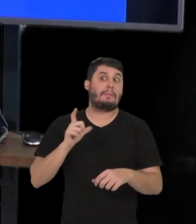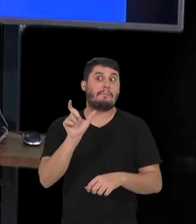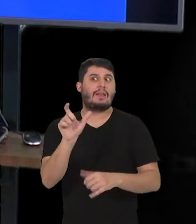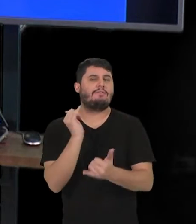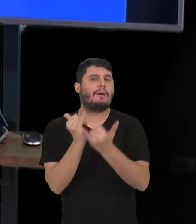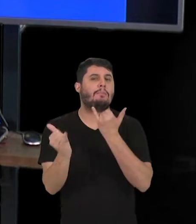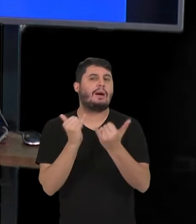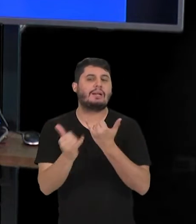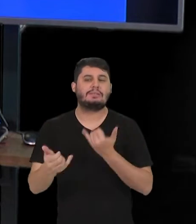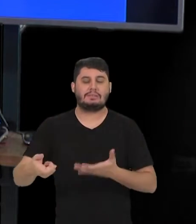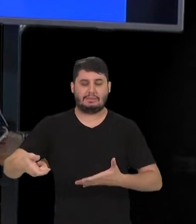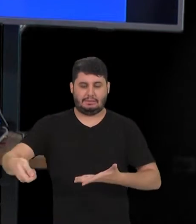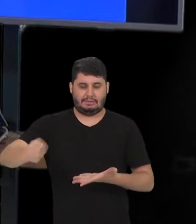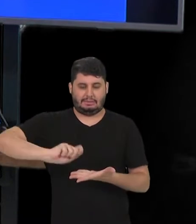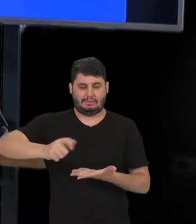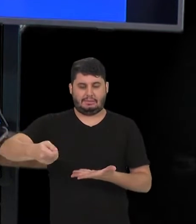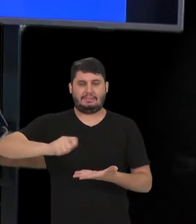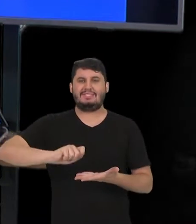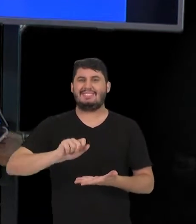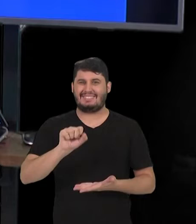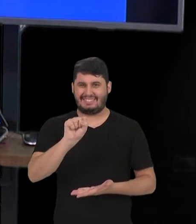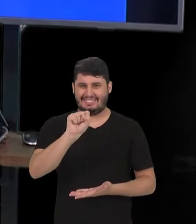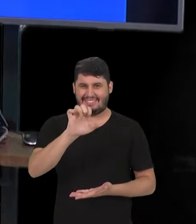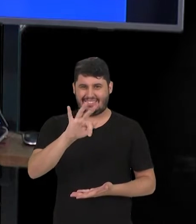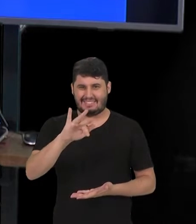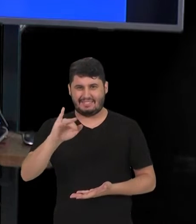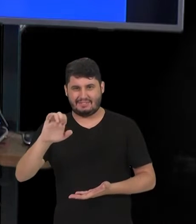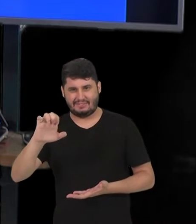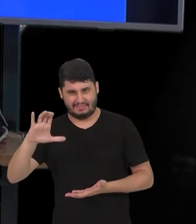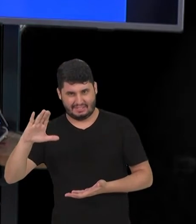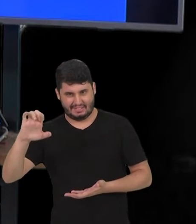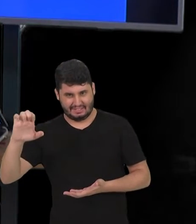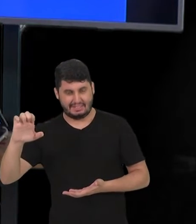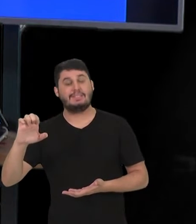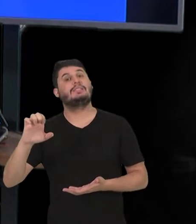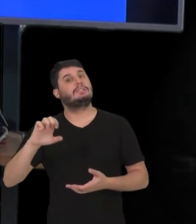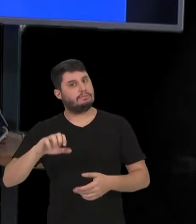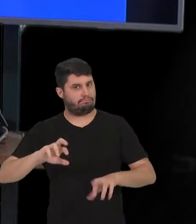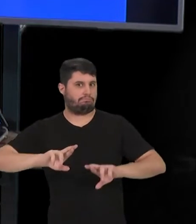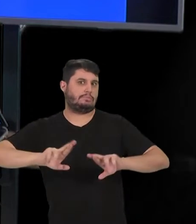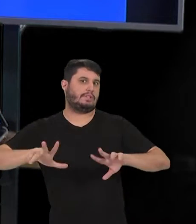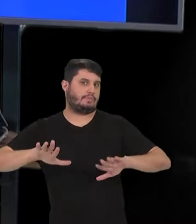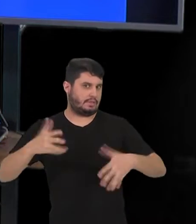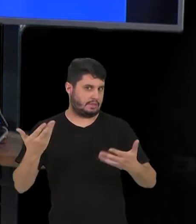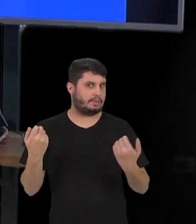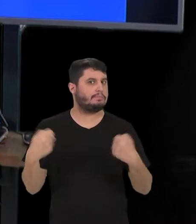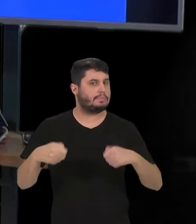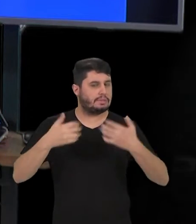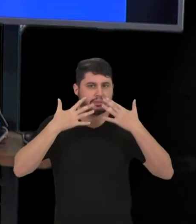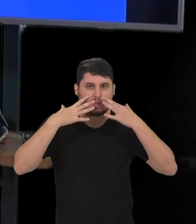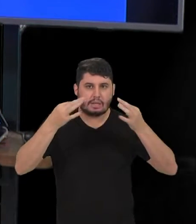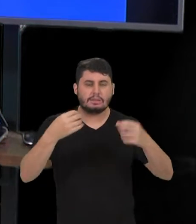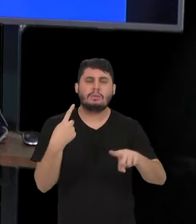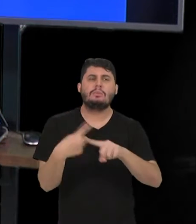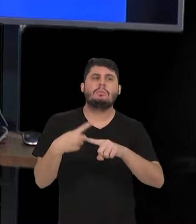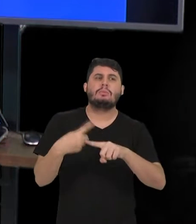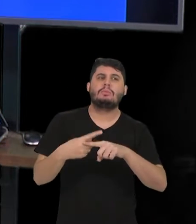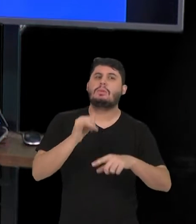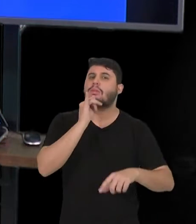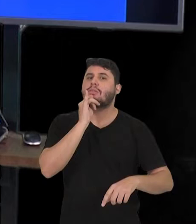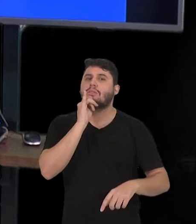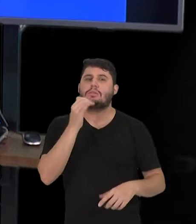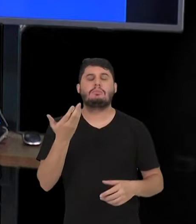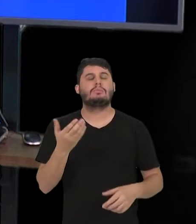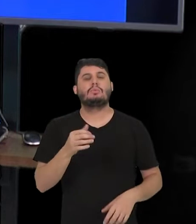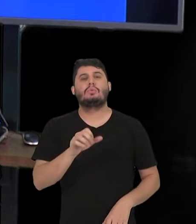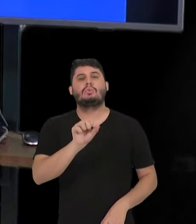se serve a si mesmo. Então esse sufixo IE é um sufixo muito legal da gente se ligar, que geralmente é um jeito carinhoso de falar, né?